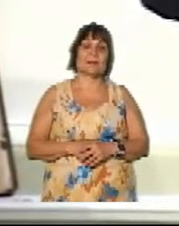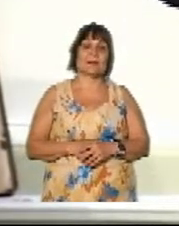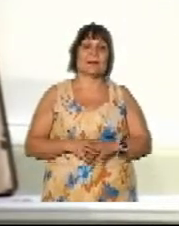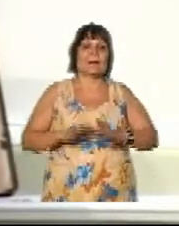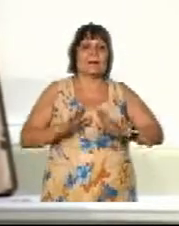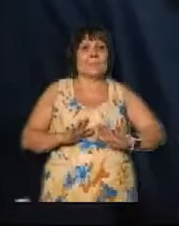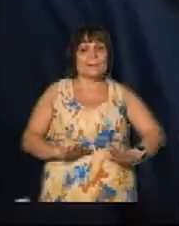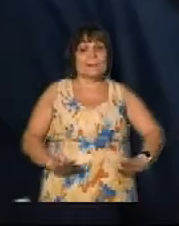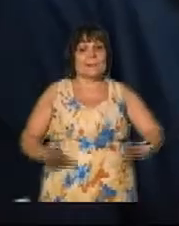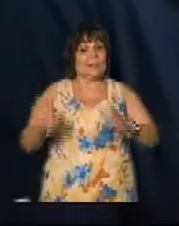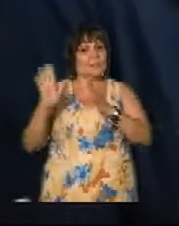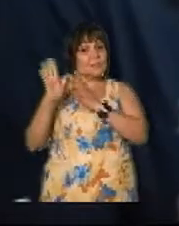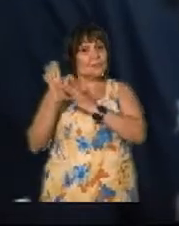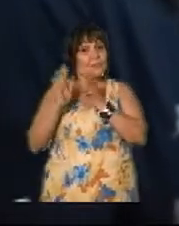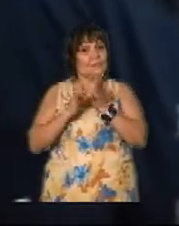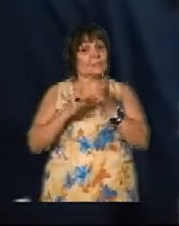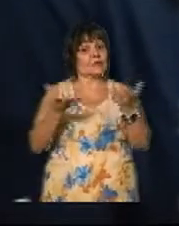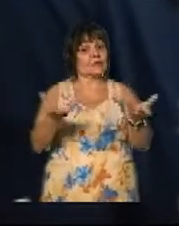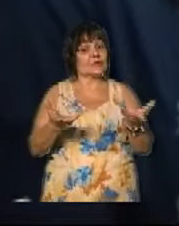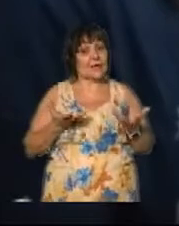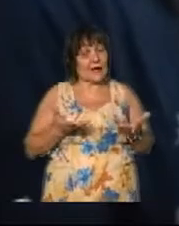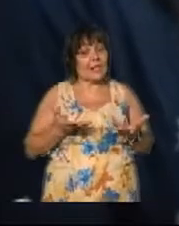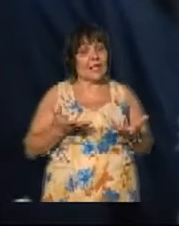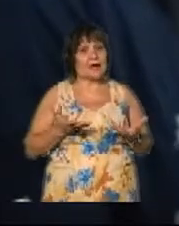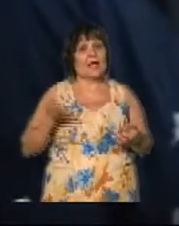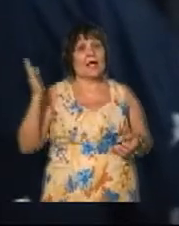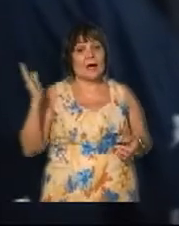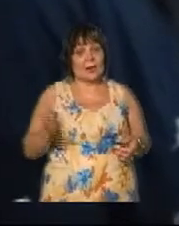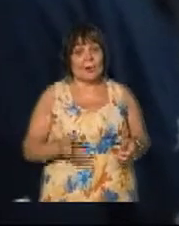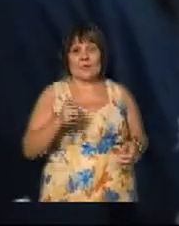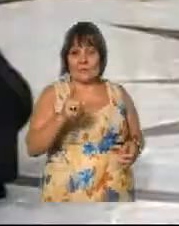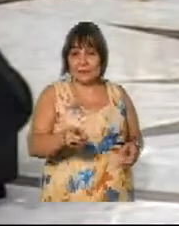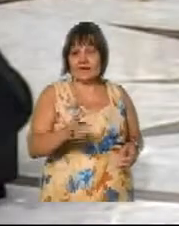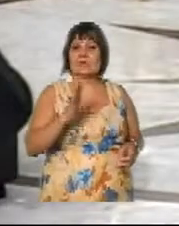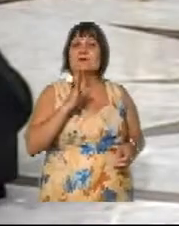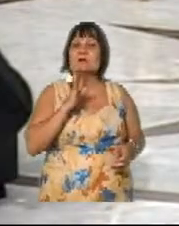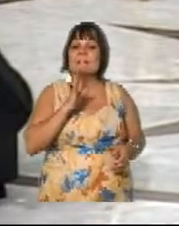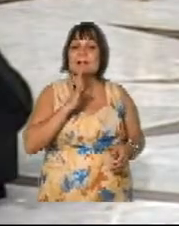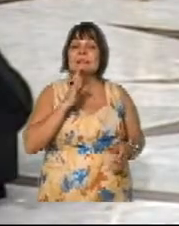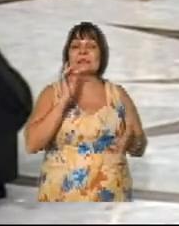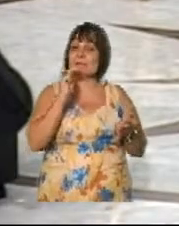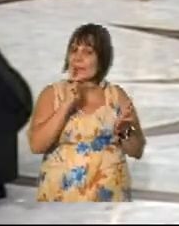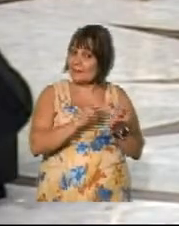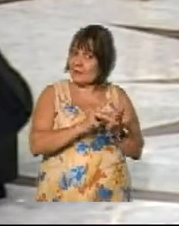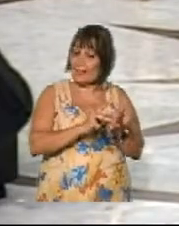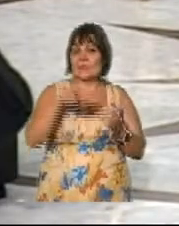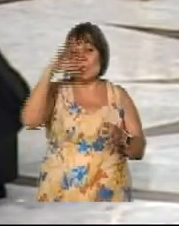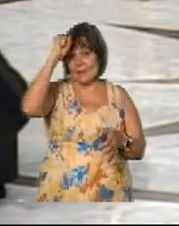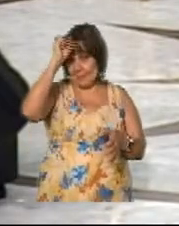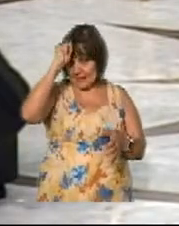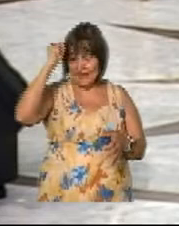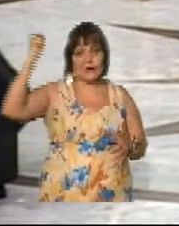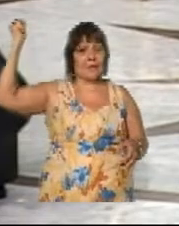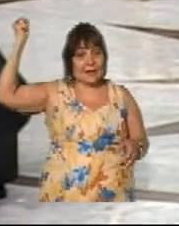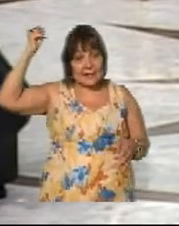o reproduza neste serviço. Você não está na igreja apenas para sentar, participar